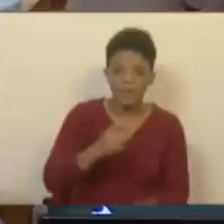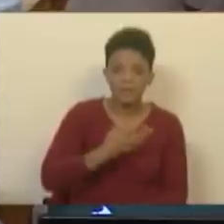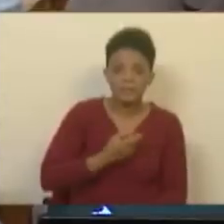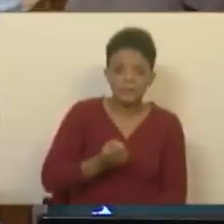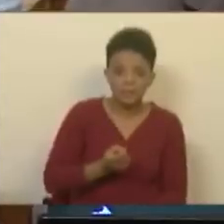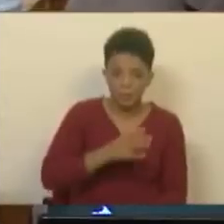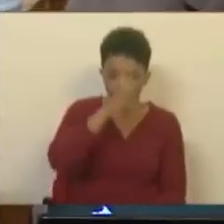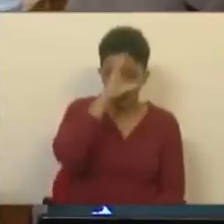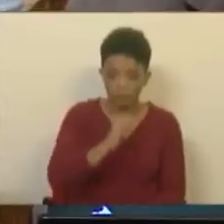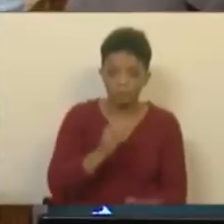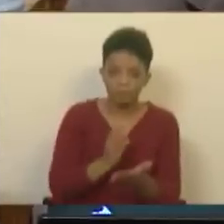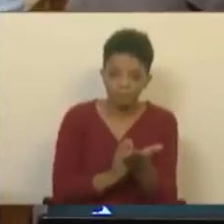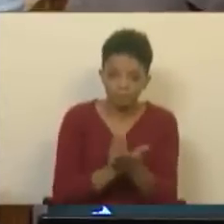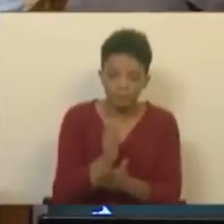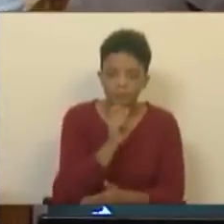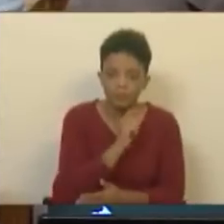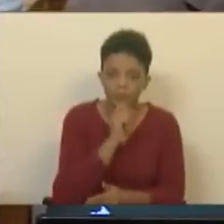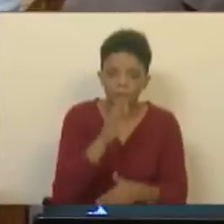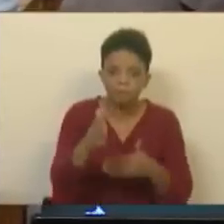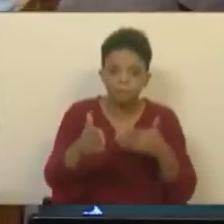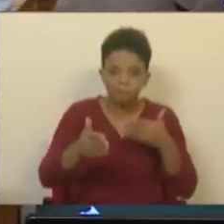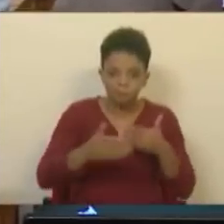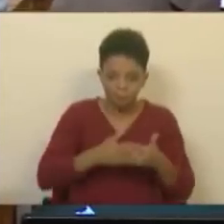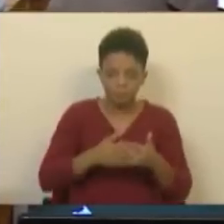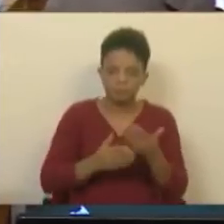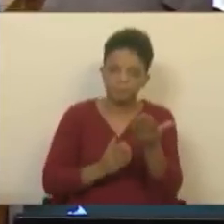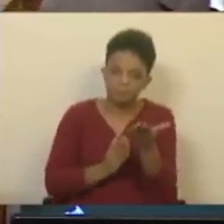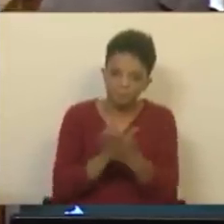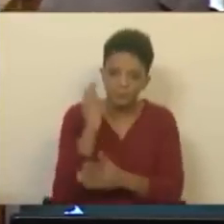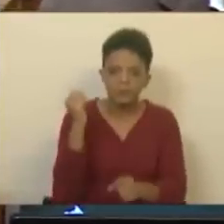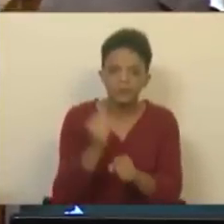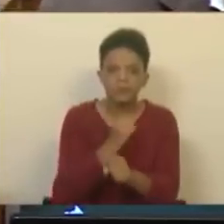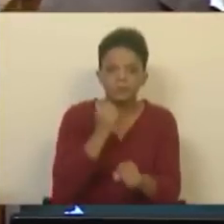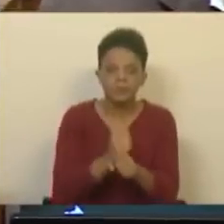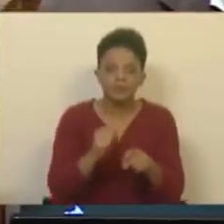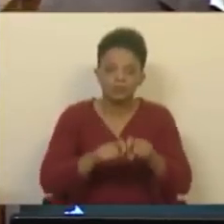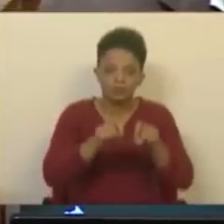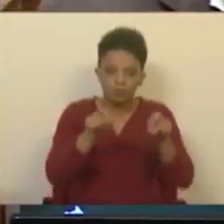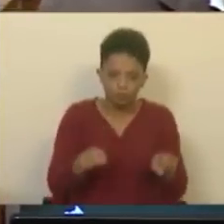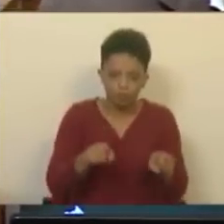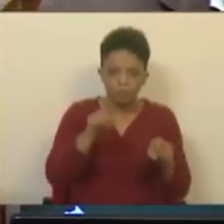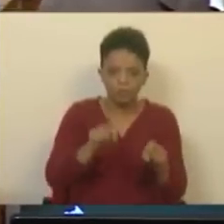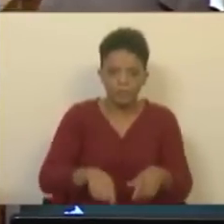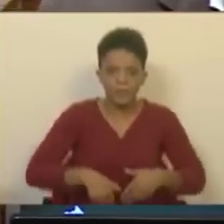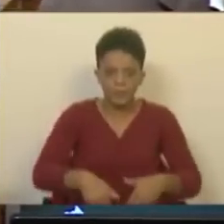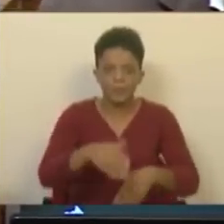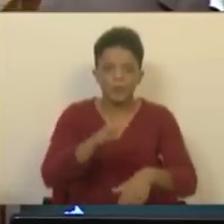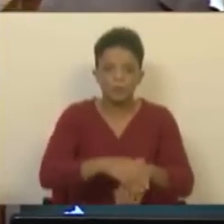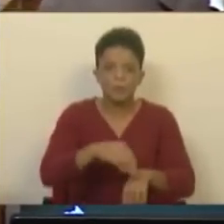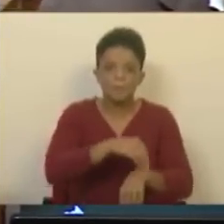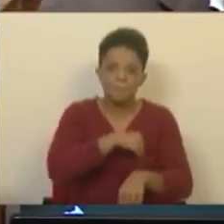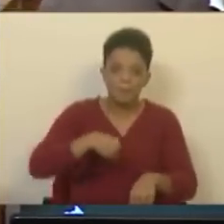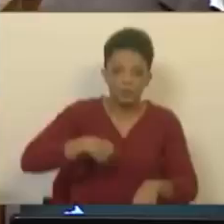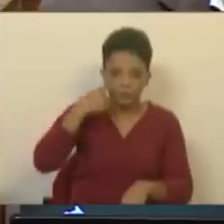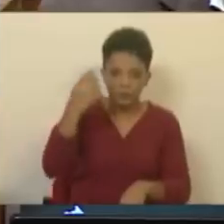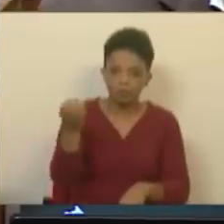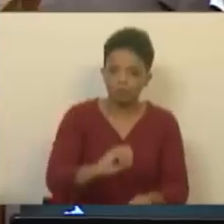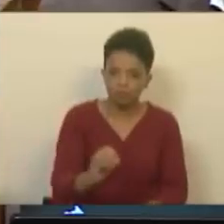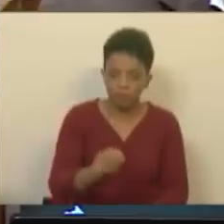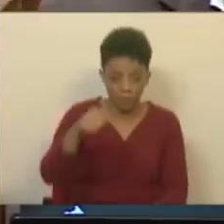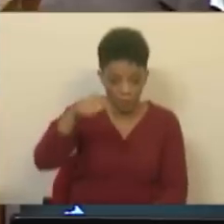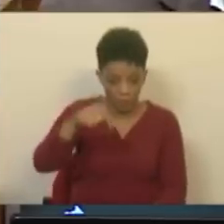o governo avançou com a hipótese de encerramento permanente de serviços de Ecologia e Obstetrícia por falta de médicos especialistas